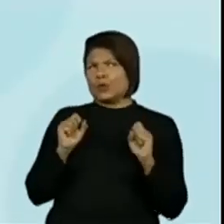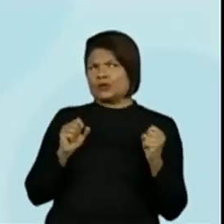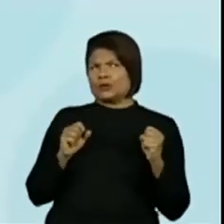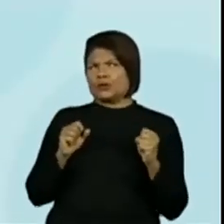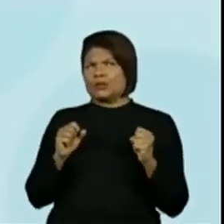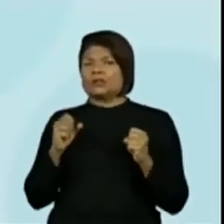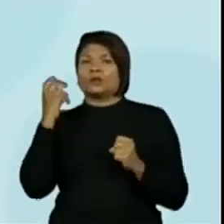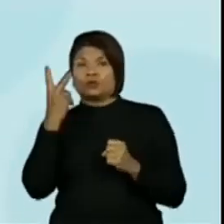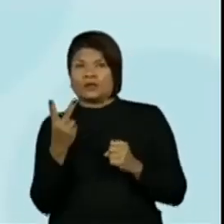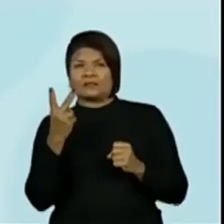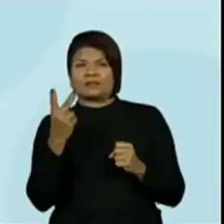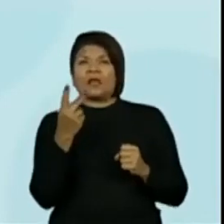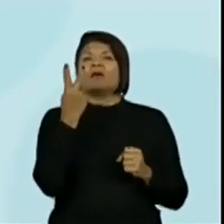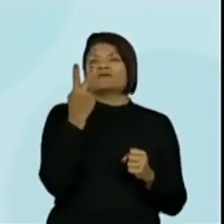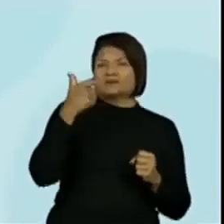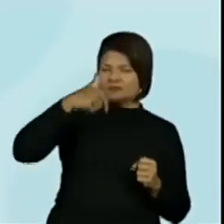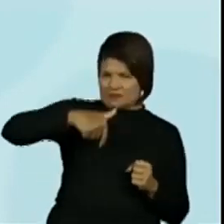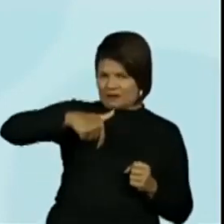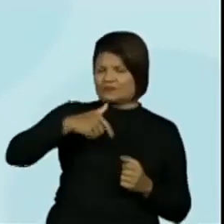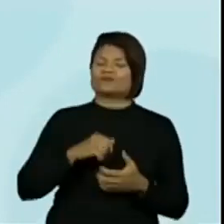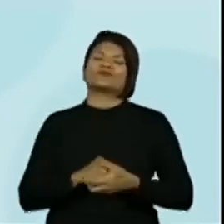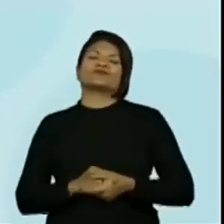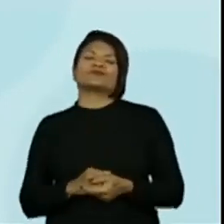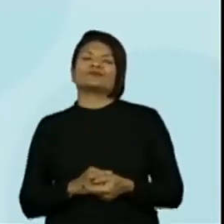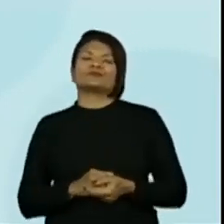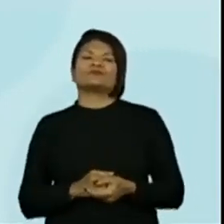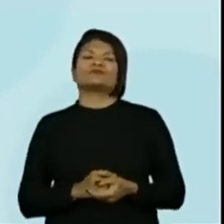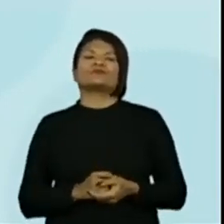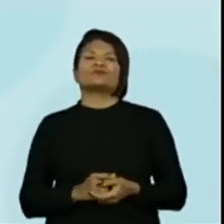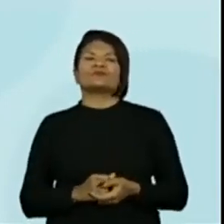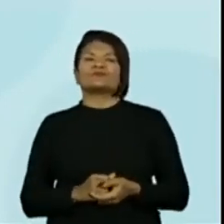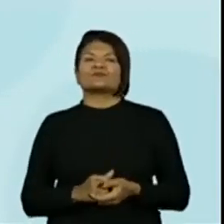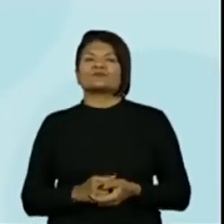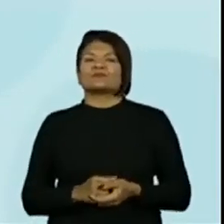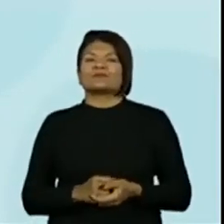2 algarismos, este é o próximo.